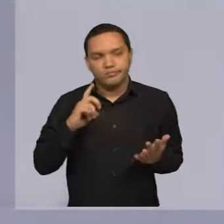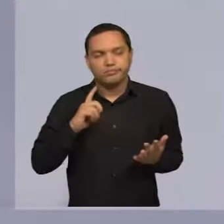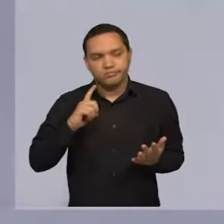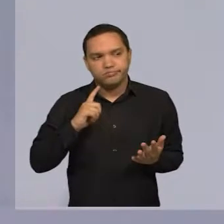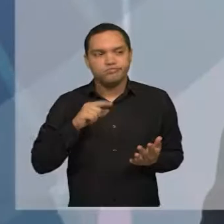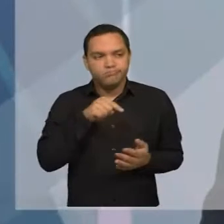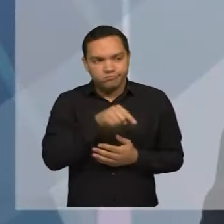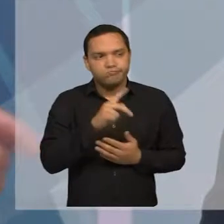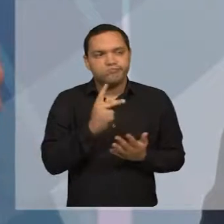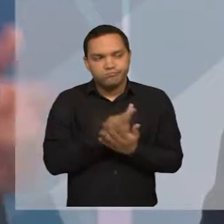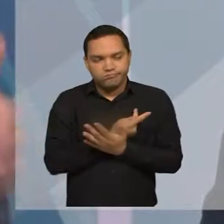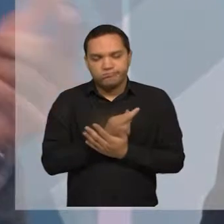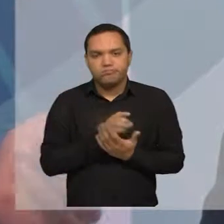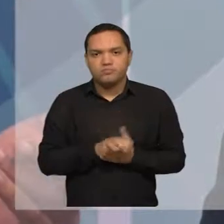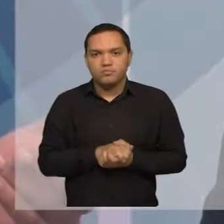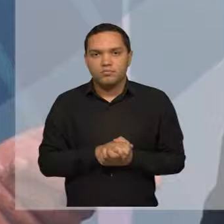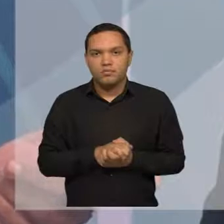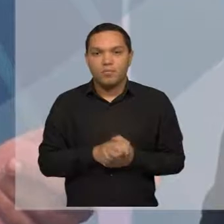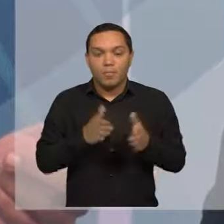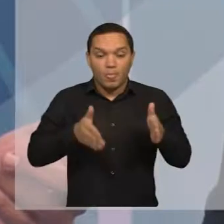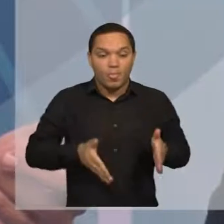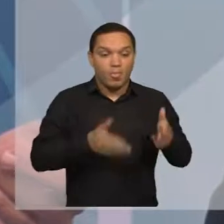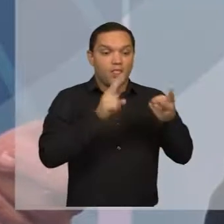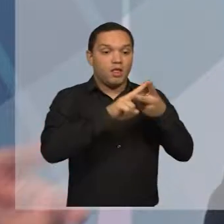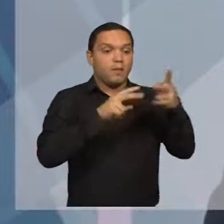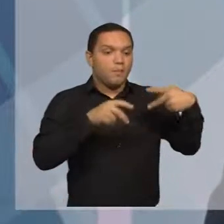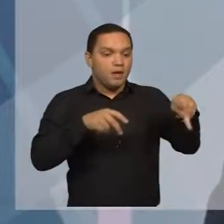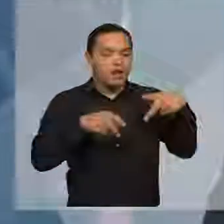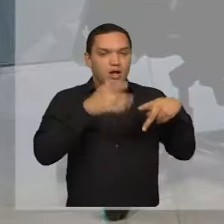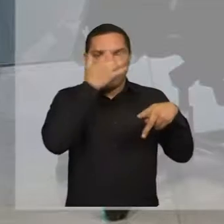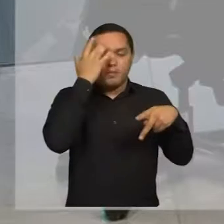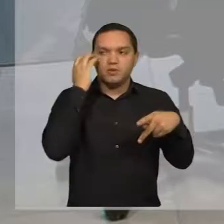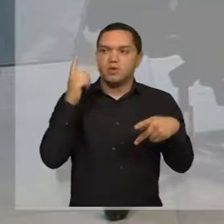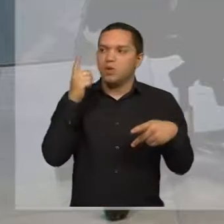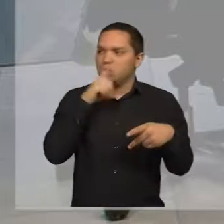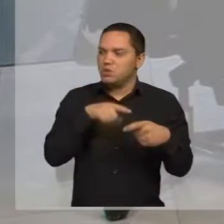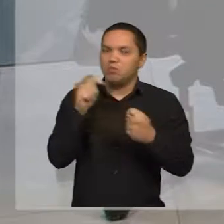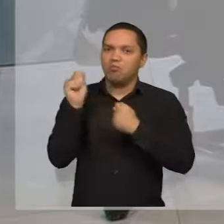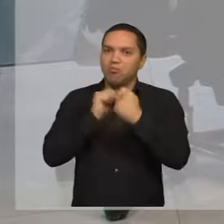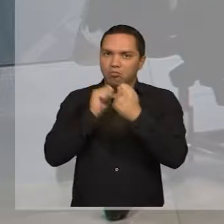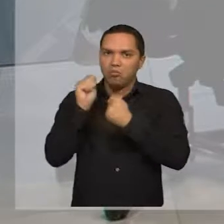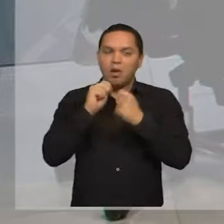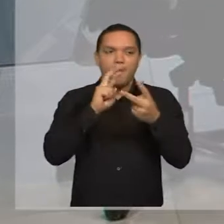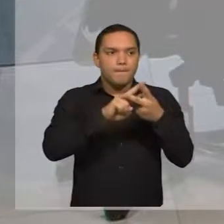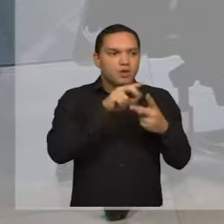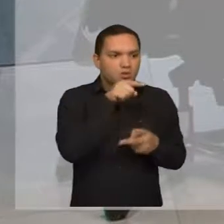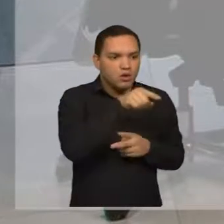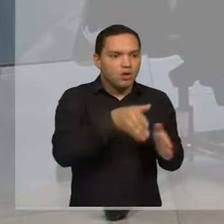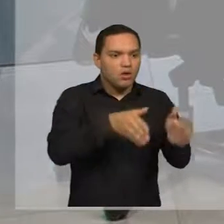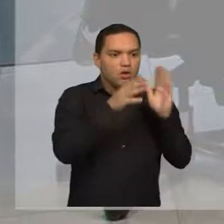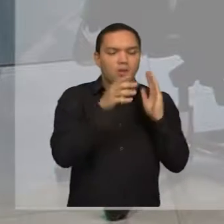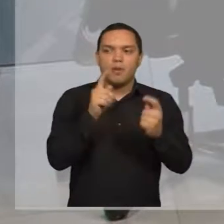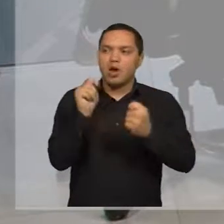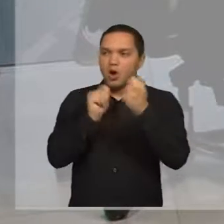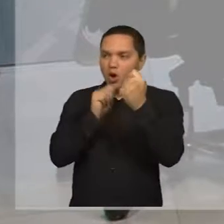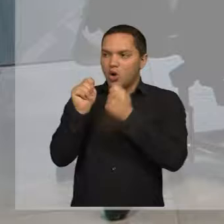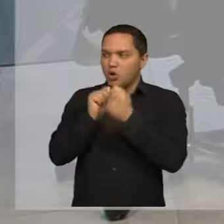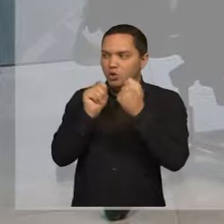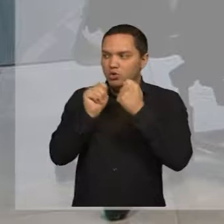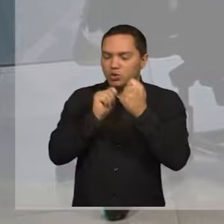acontecer. Aliás, controla-se dentro da cadeia do Paraguai, né? Perfeitamente. O cara preso. O cara preso no Paraguai e controlando o